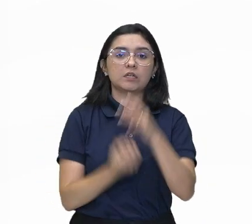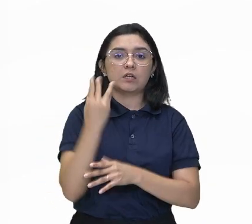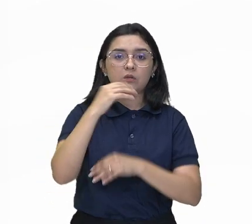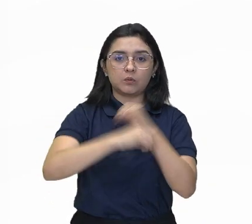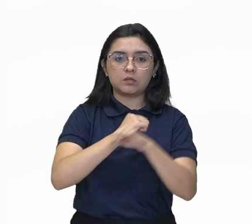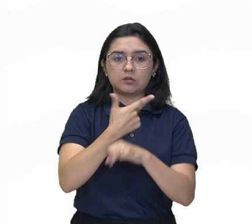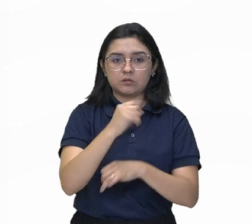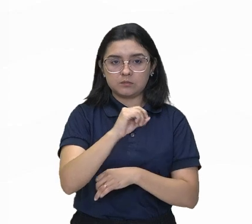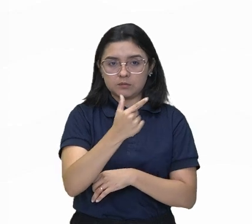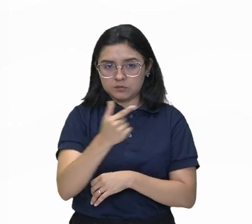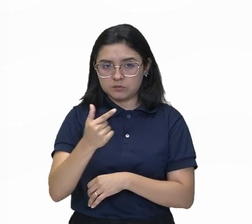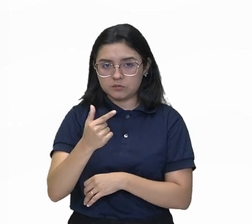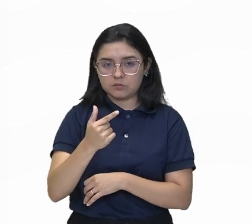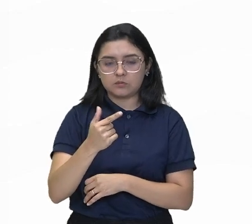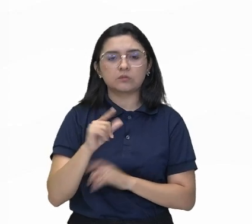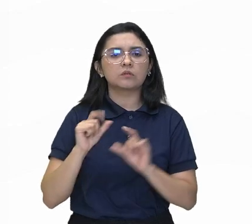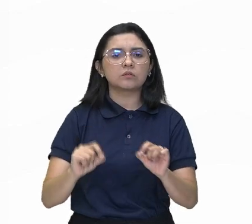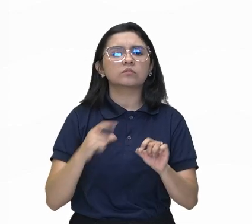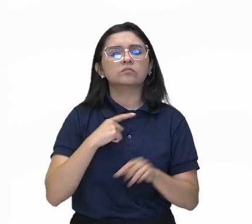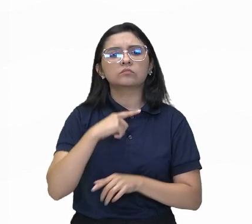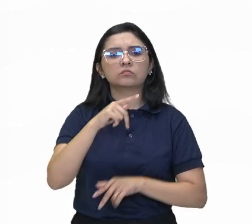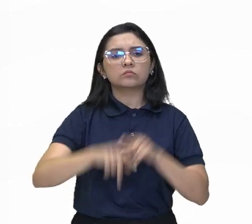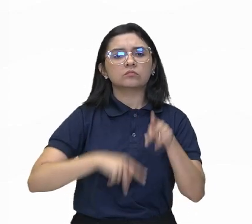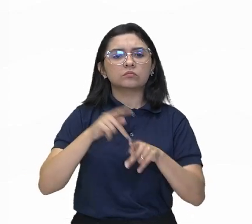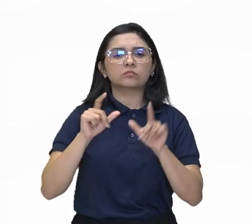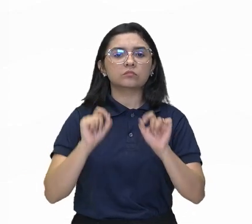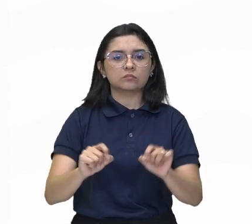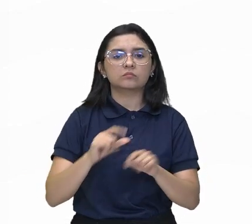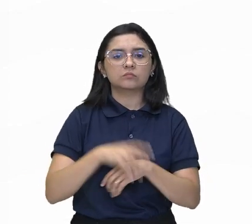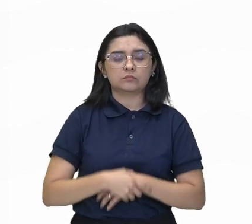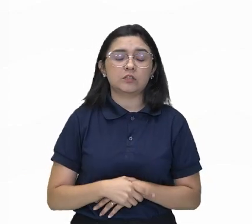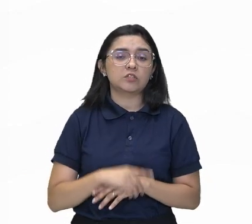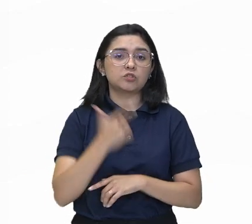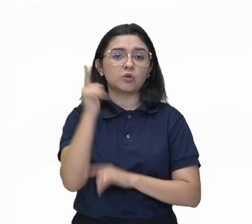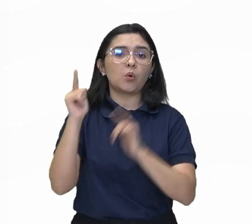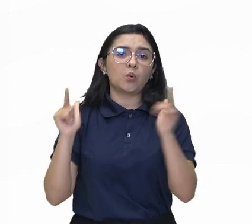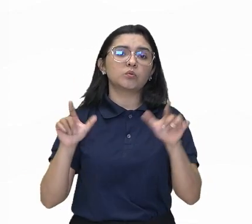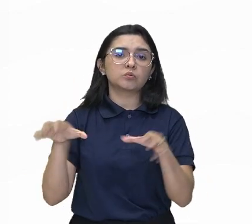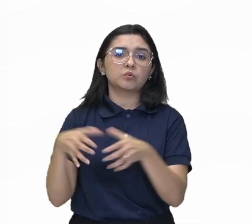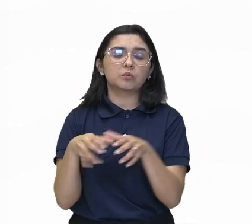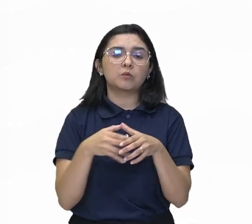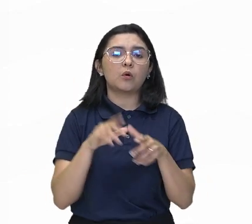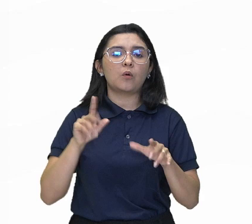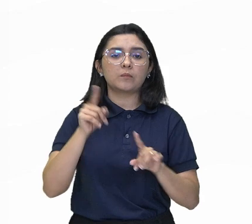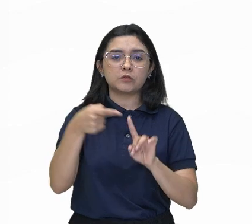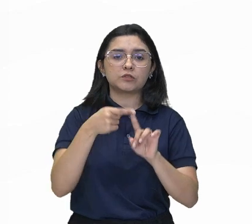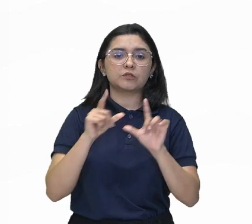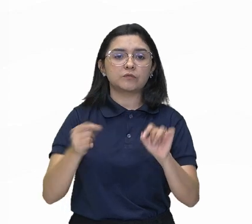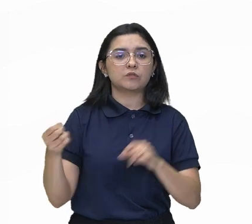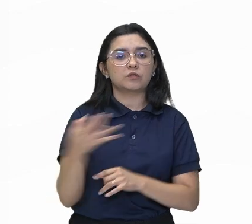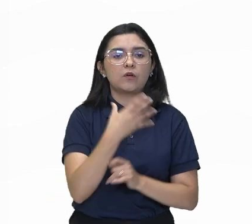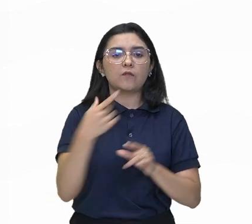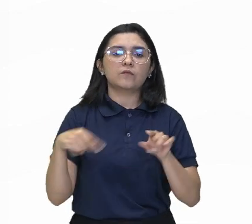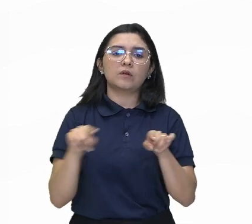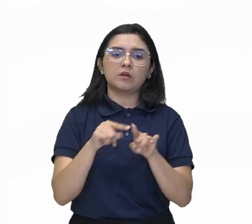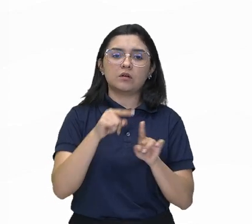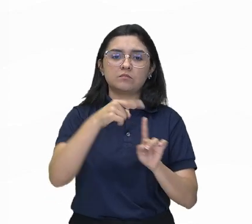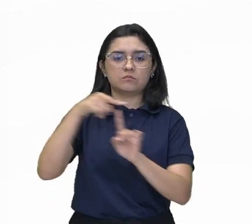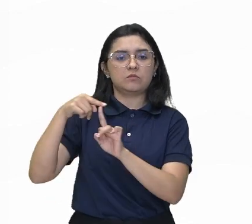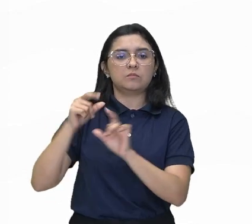composto por músicos que integravam a Orquestra Amazonas Filarmônica, com o objetivo de inovar na prática musical do